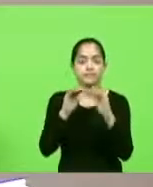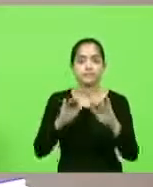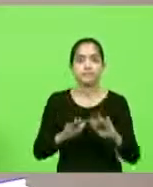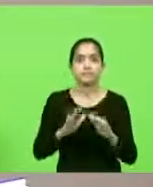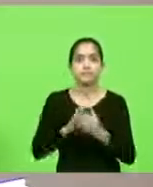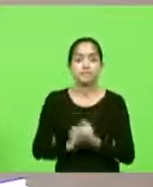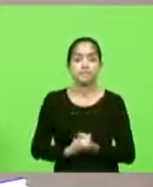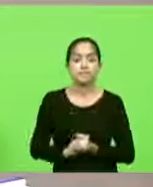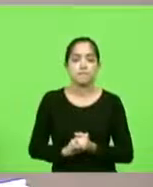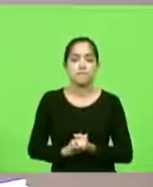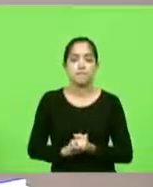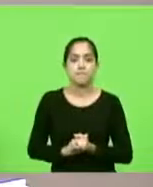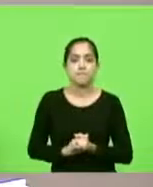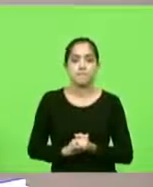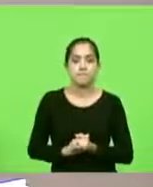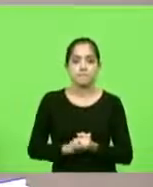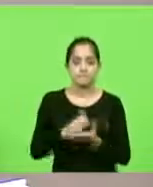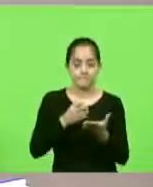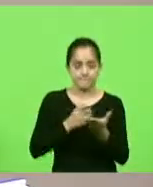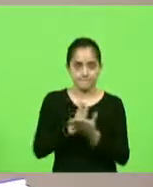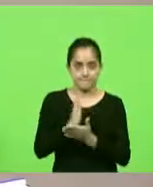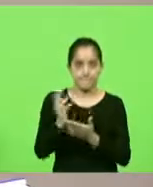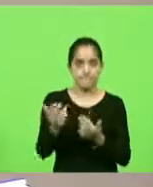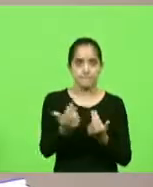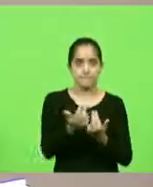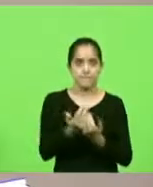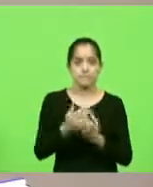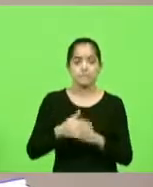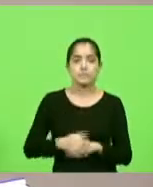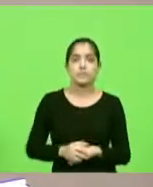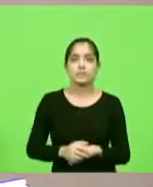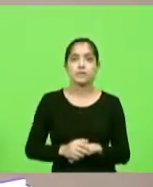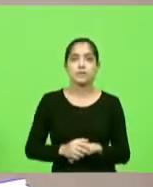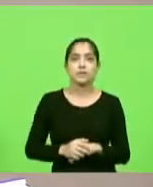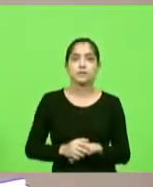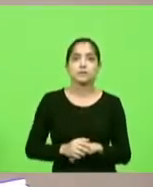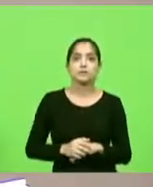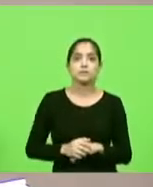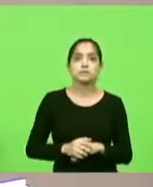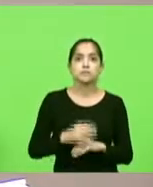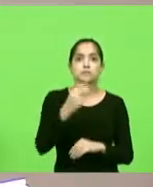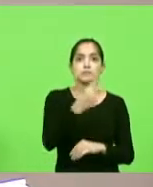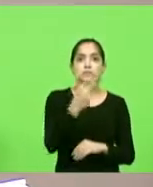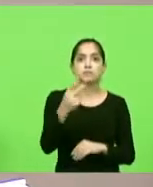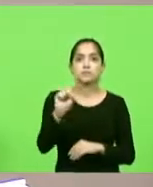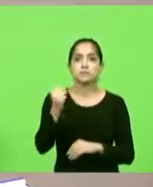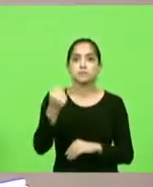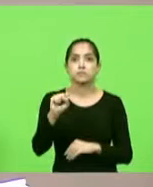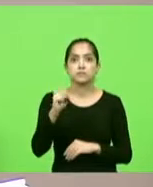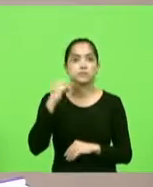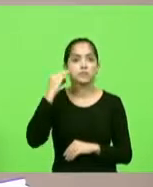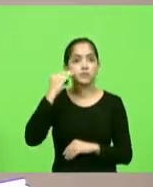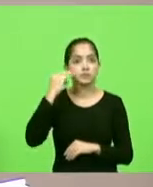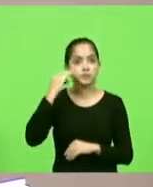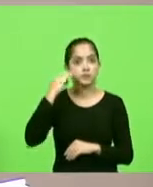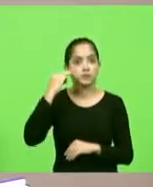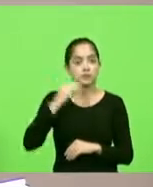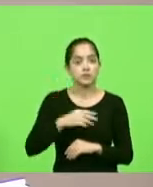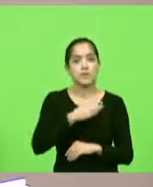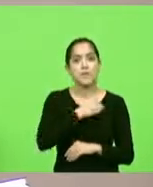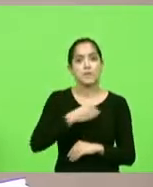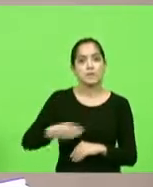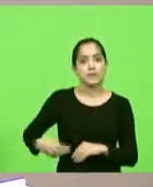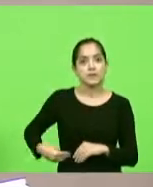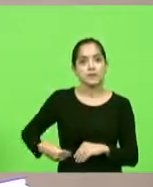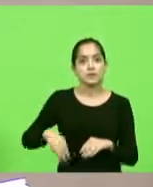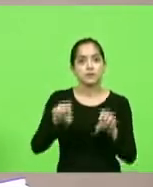aprovam, permaneçam como se encontra. Aprovado por unanimidade. Moção 228, autor deputado Márcio Machado, apelando ao ministro da Infraestrutura e